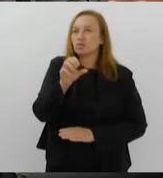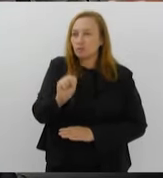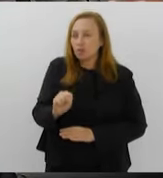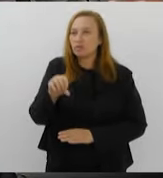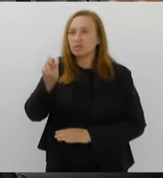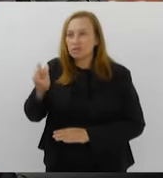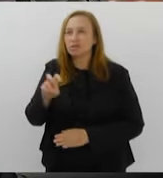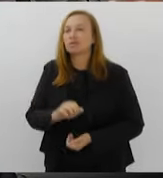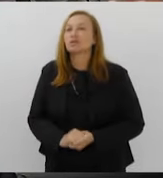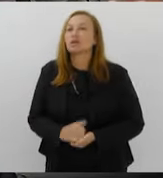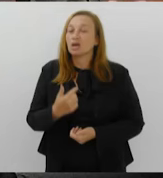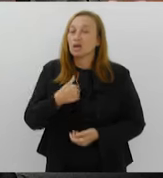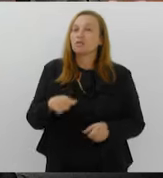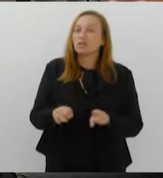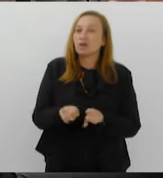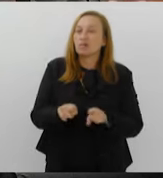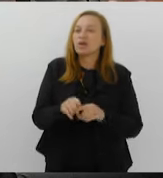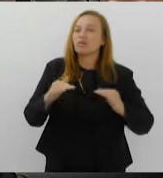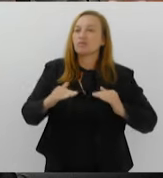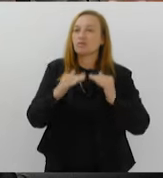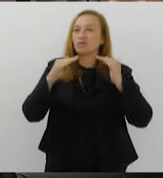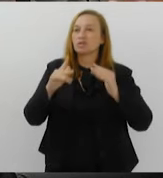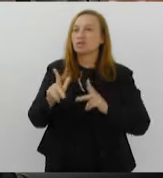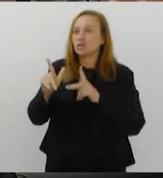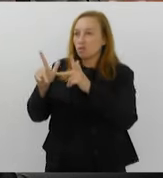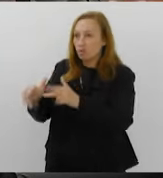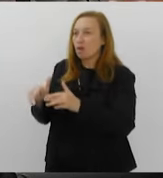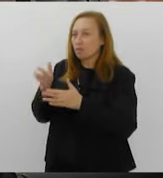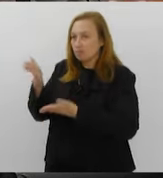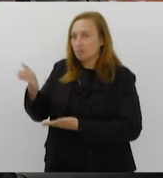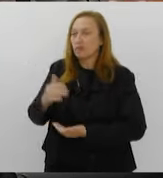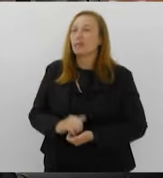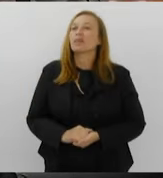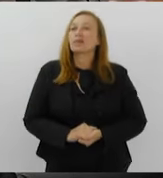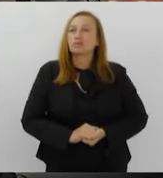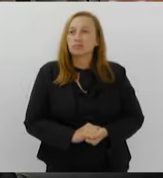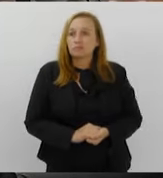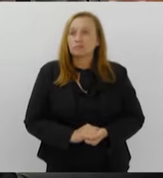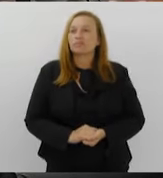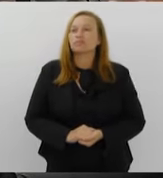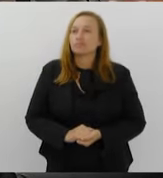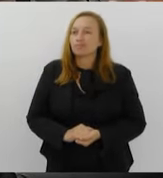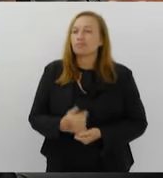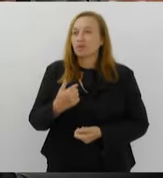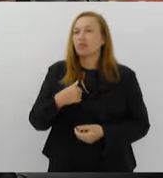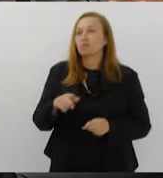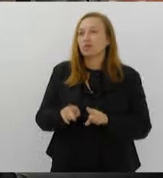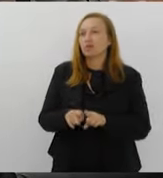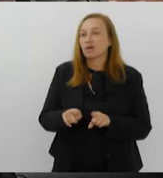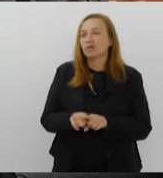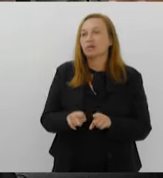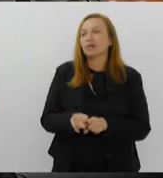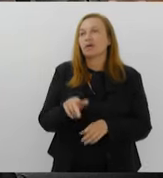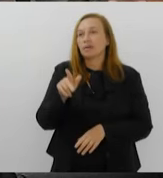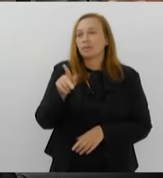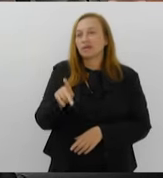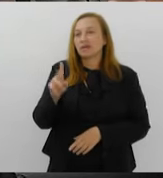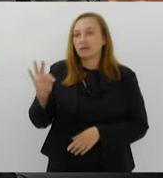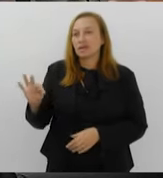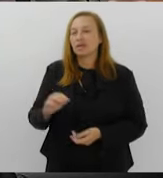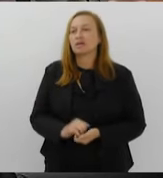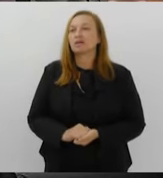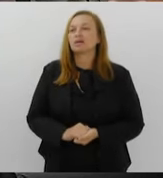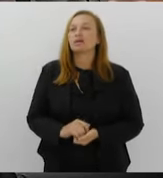285. Também voto Obrigado. Favorável aos mesmos que... Mink, aos mesmos. PSOL, a bancada do PT... Ao do Luiz Paulo